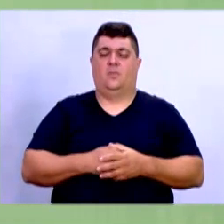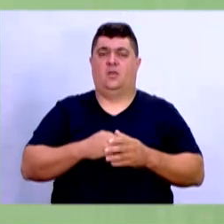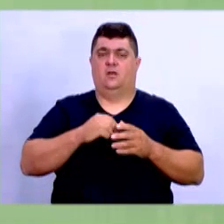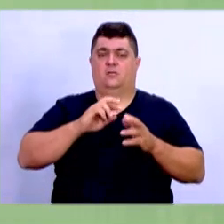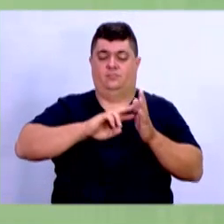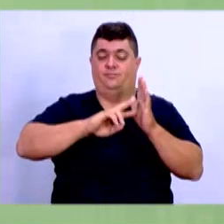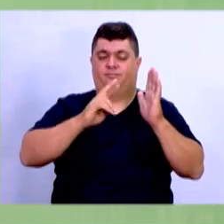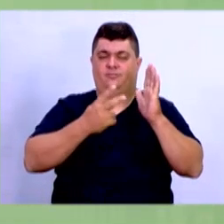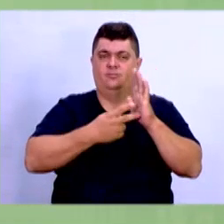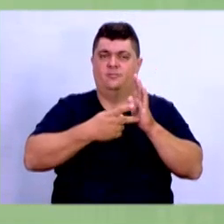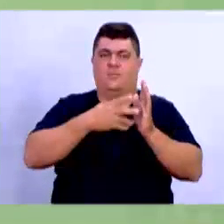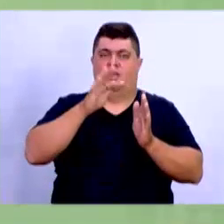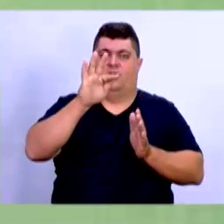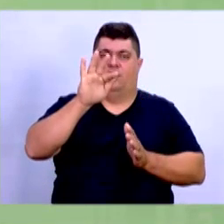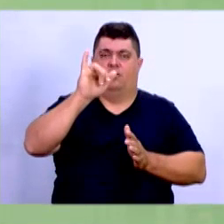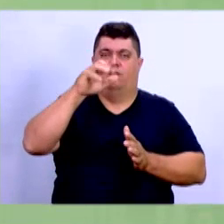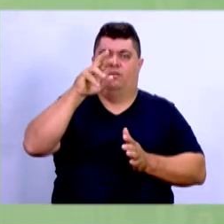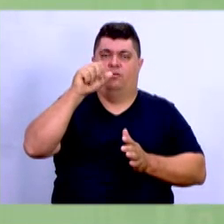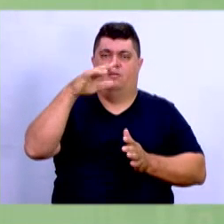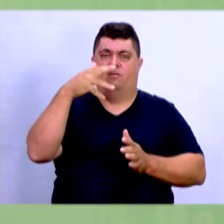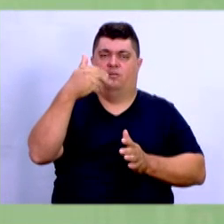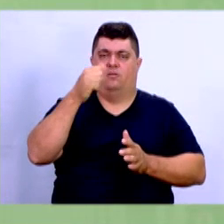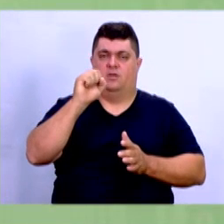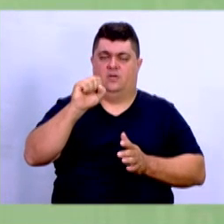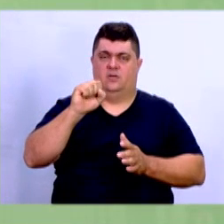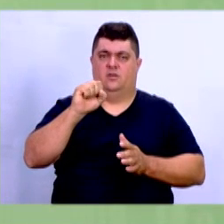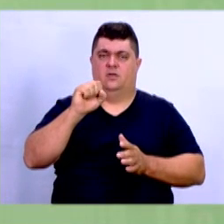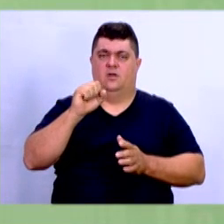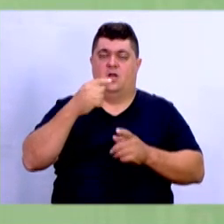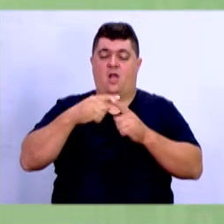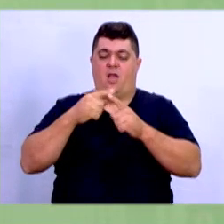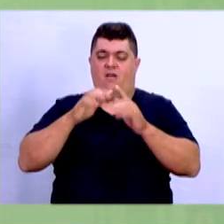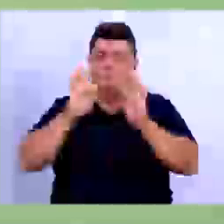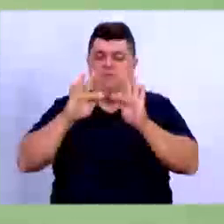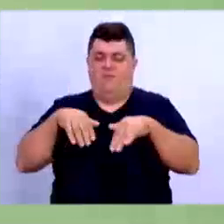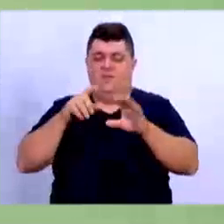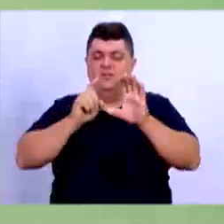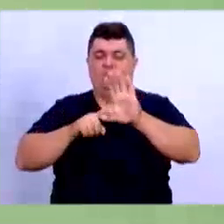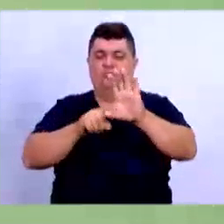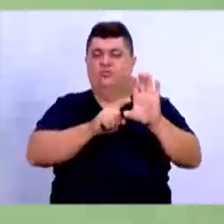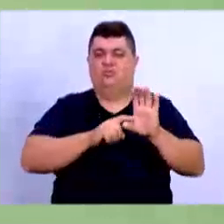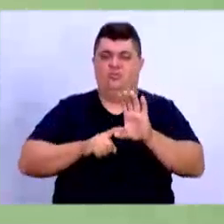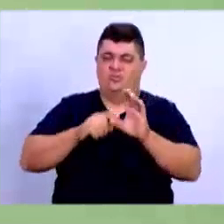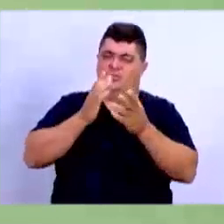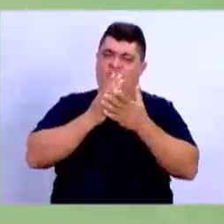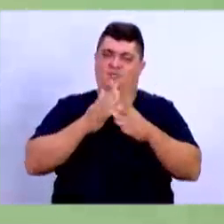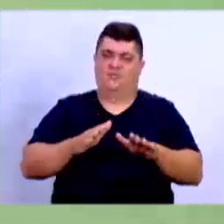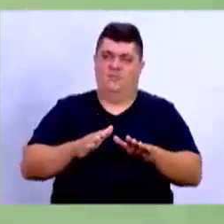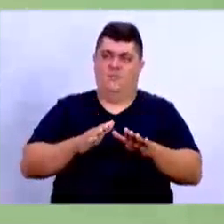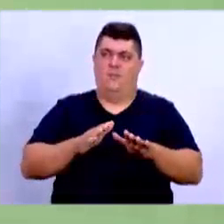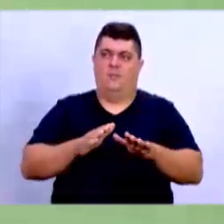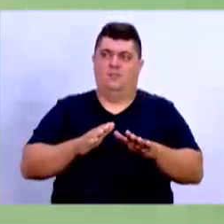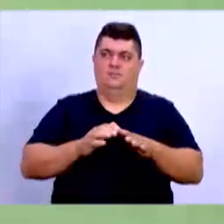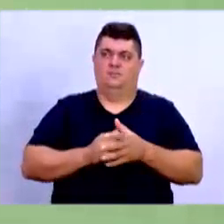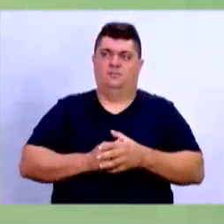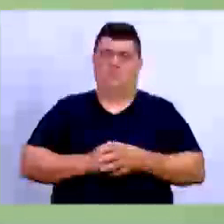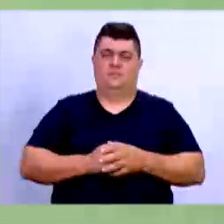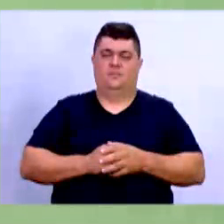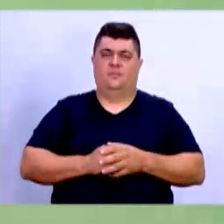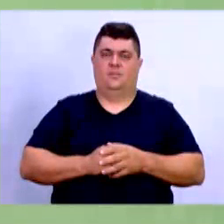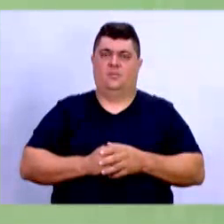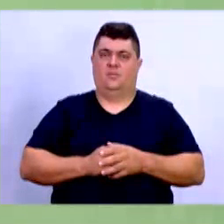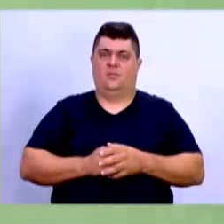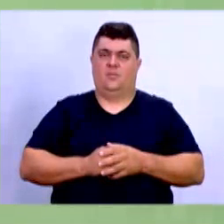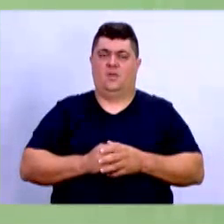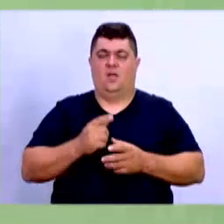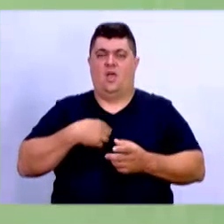de finanças, a gente entende ela por quê? Por fim das dívidas. Então, a ideia geral aqui é ter